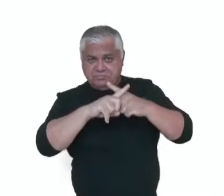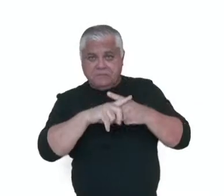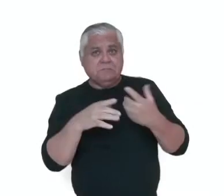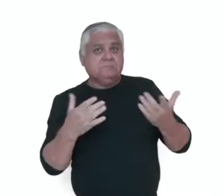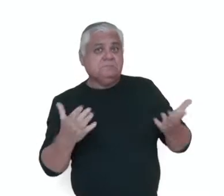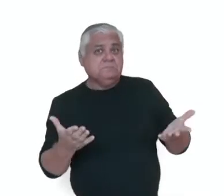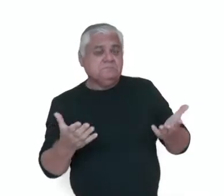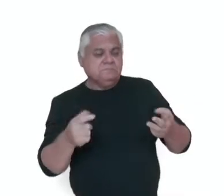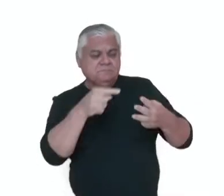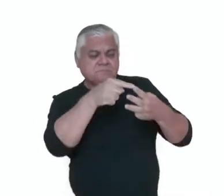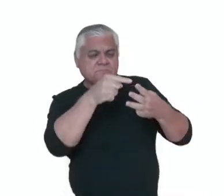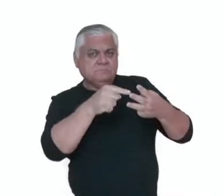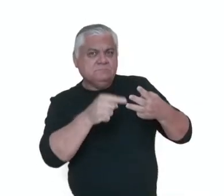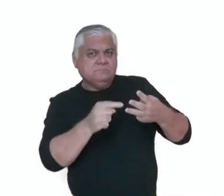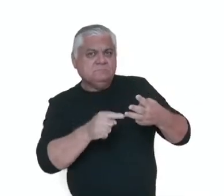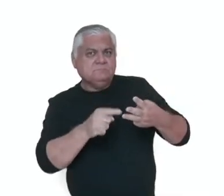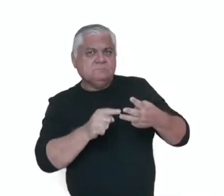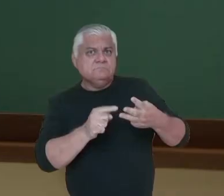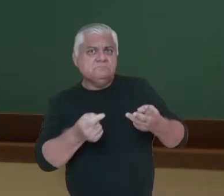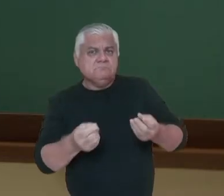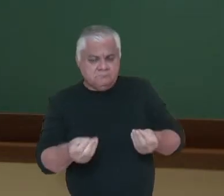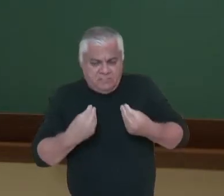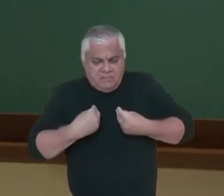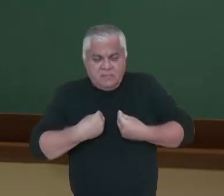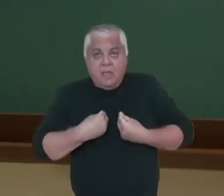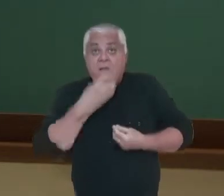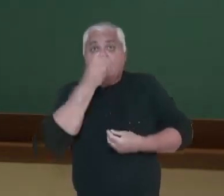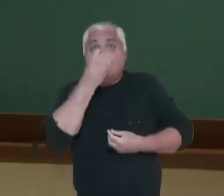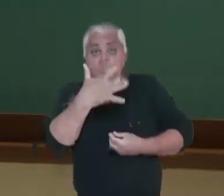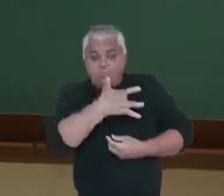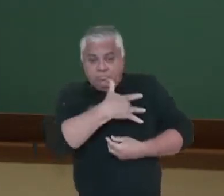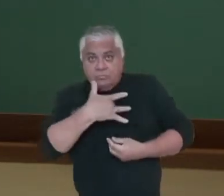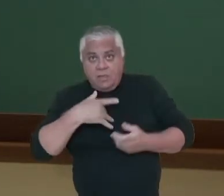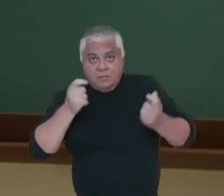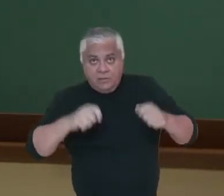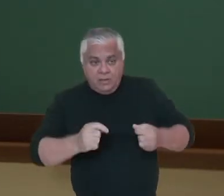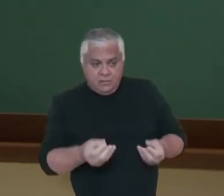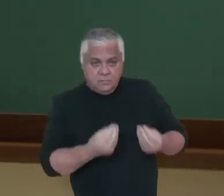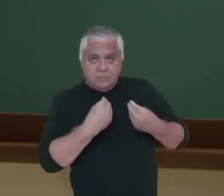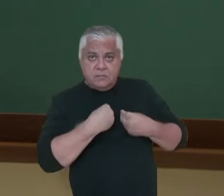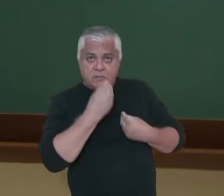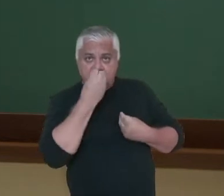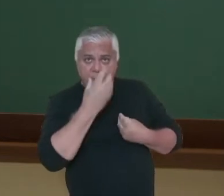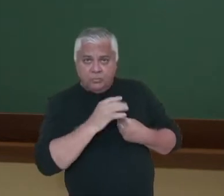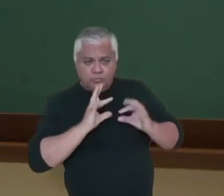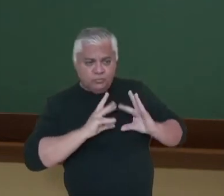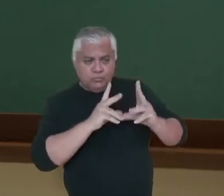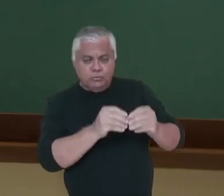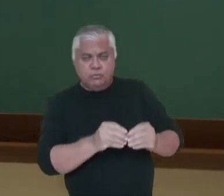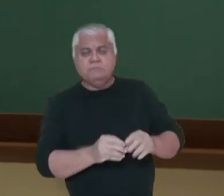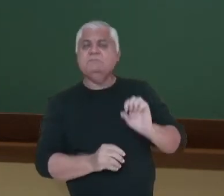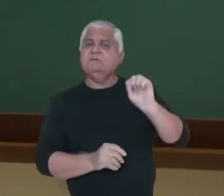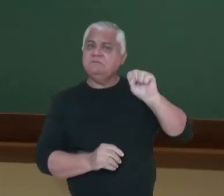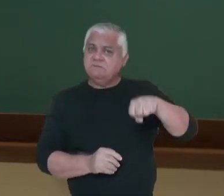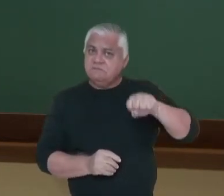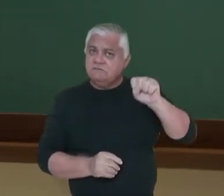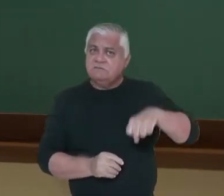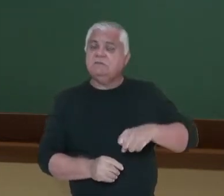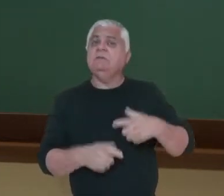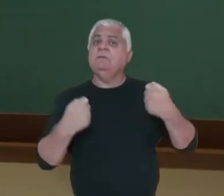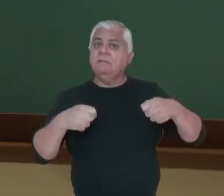Então, quando nós pensamos nos benefícios, né? Será que todas trazem benefícios? Sim, trabalhadas de